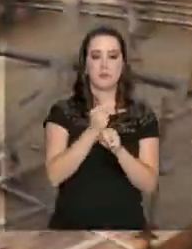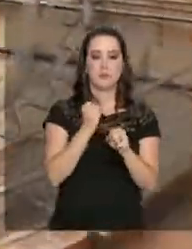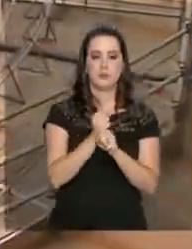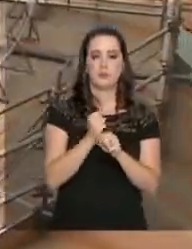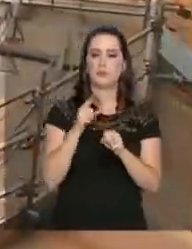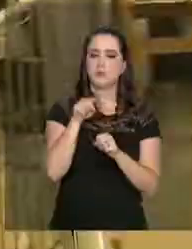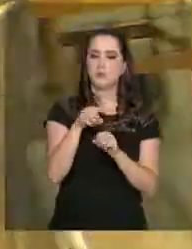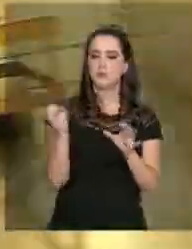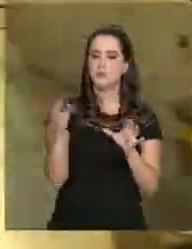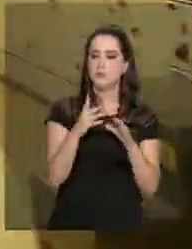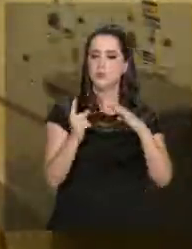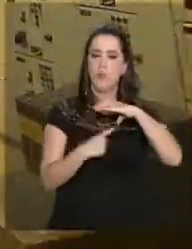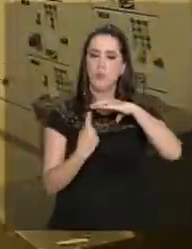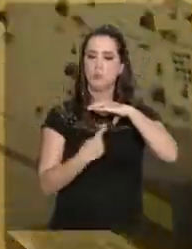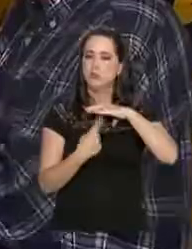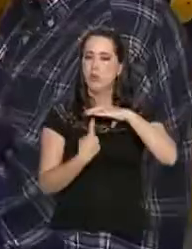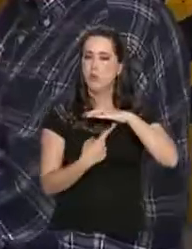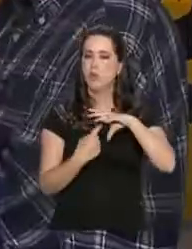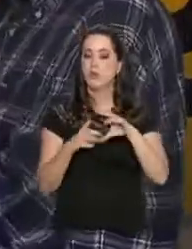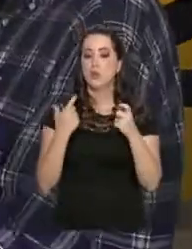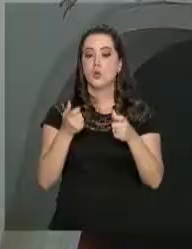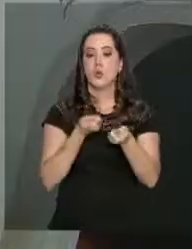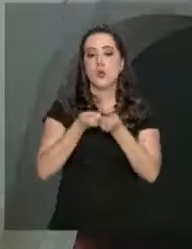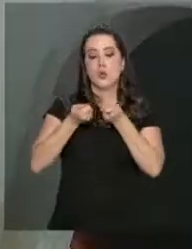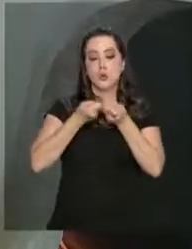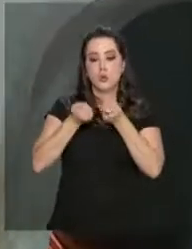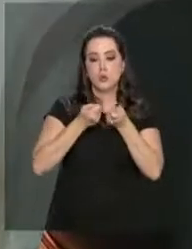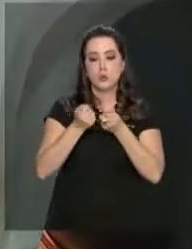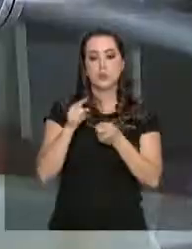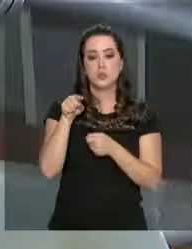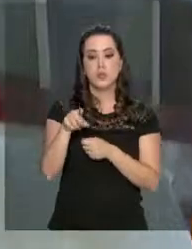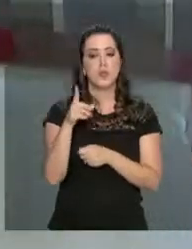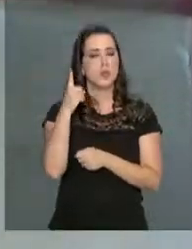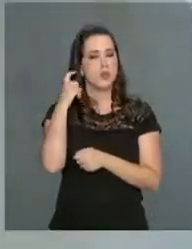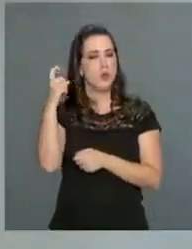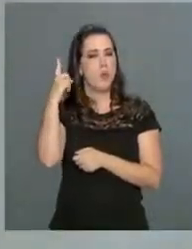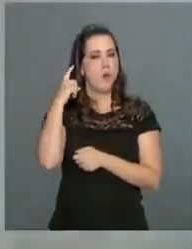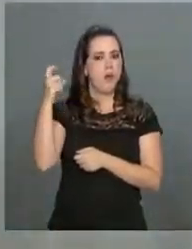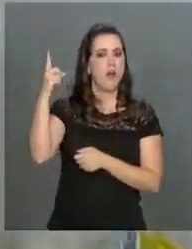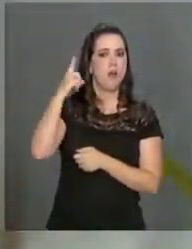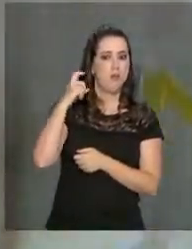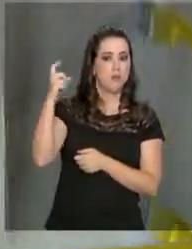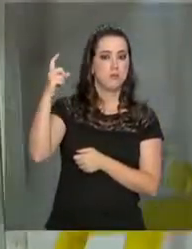de novas turbinas ea central de controle e este barulhão